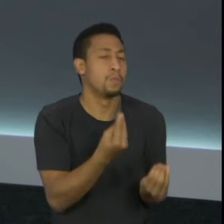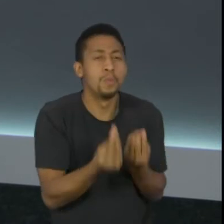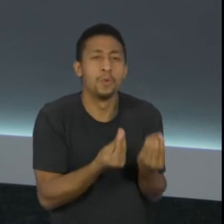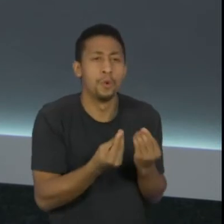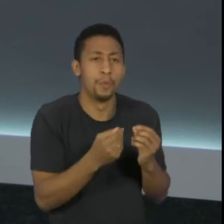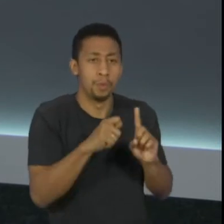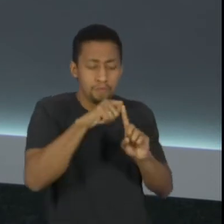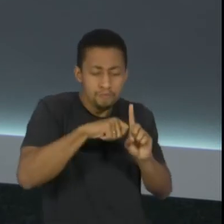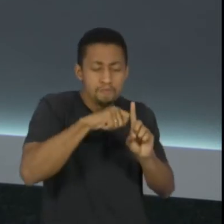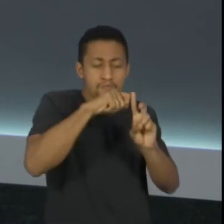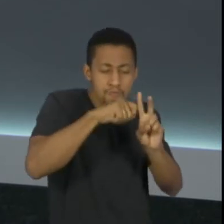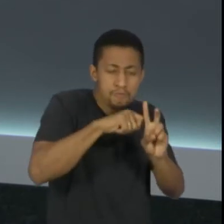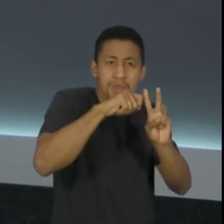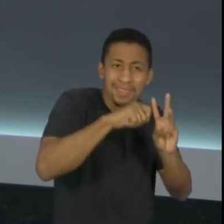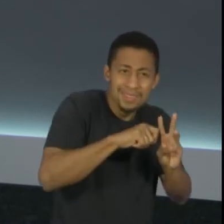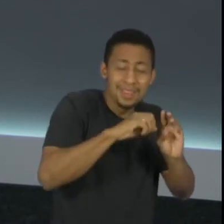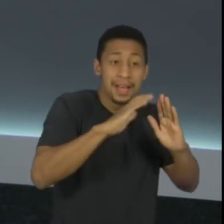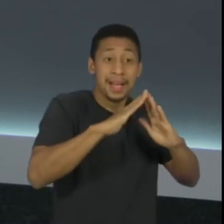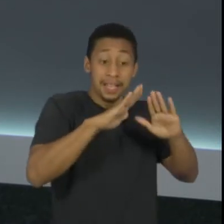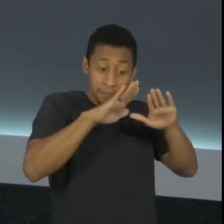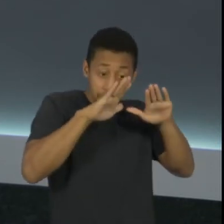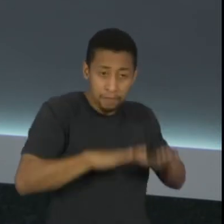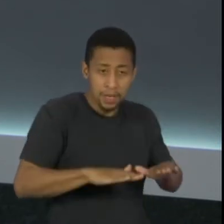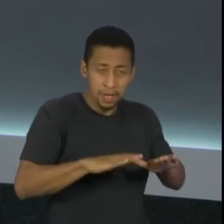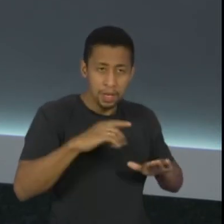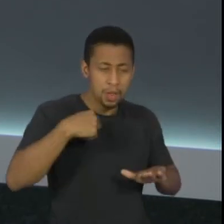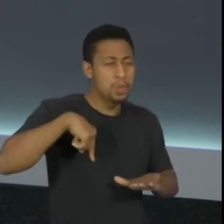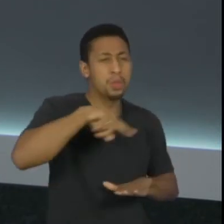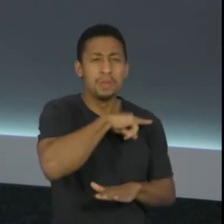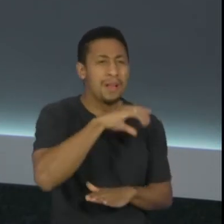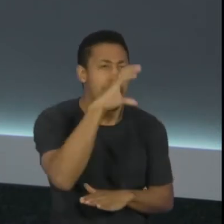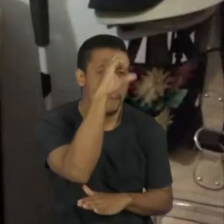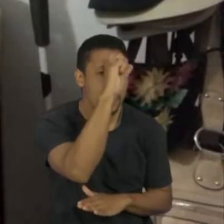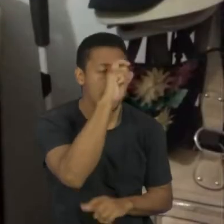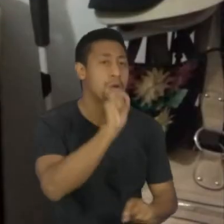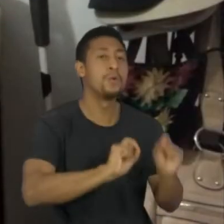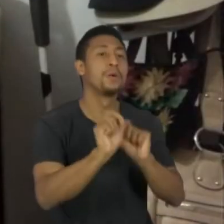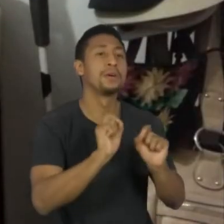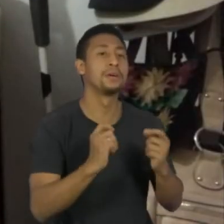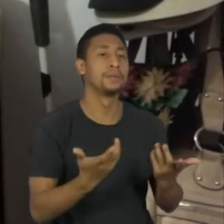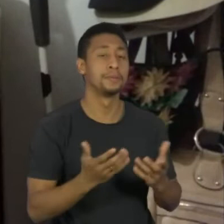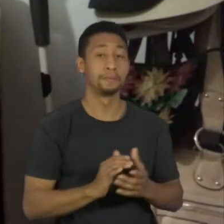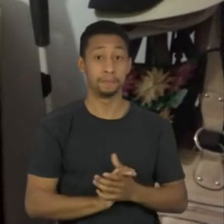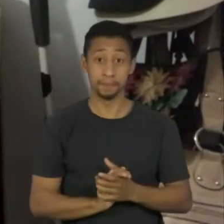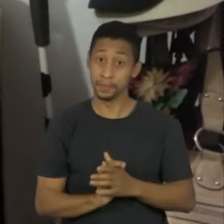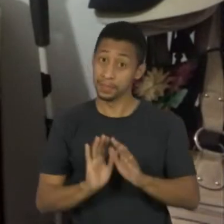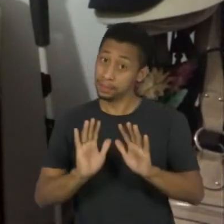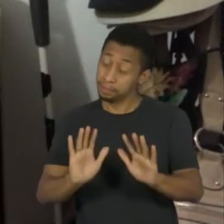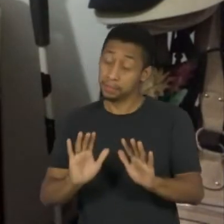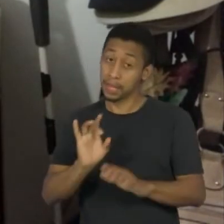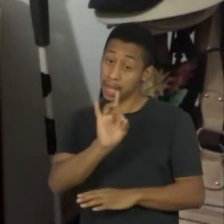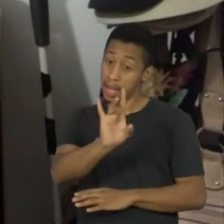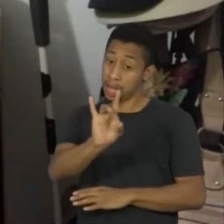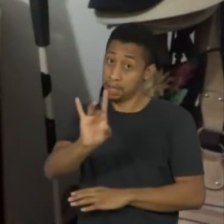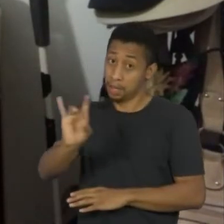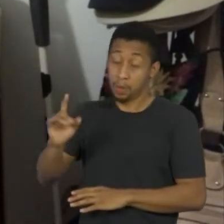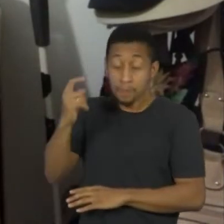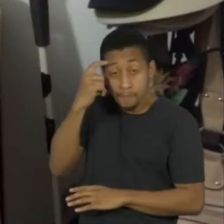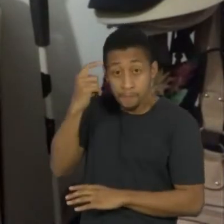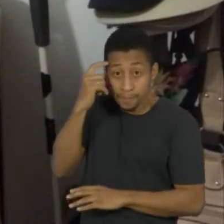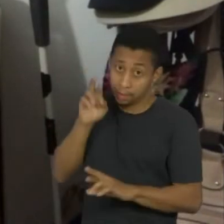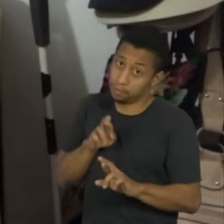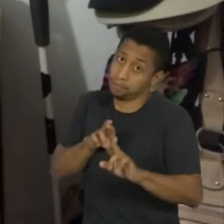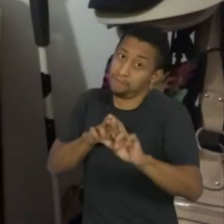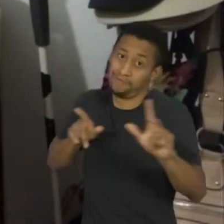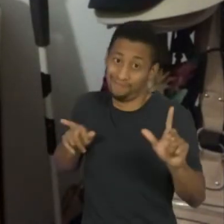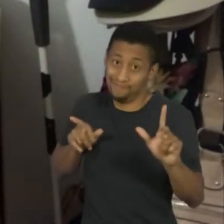isolamento, o que você espera que a gente aprenda neste período? Os aprendizados são muito individuais, mas eu